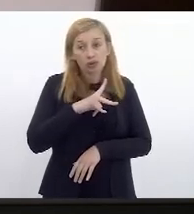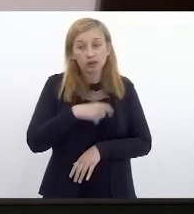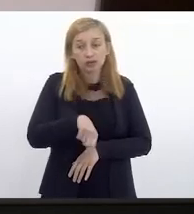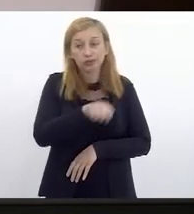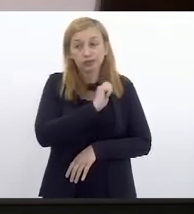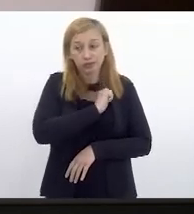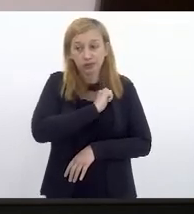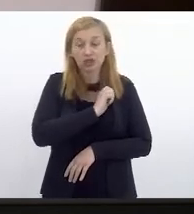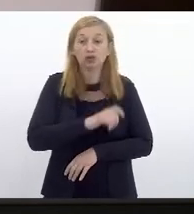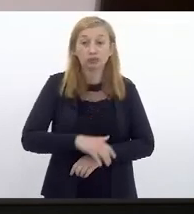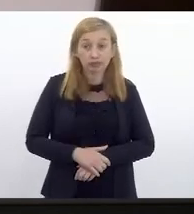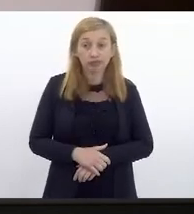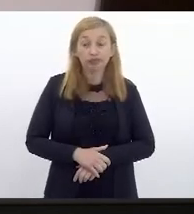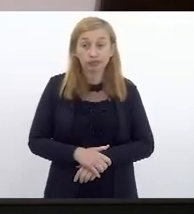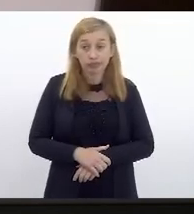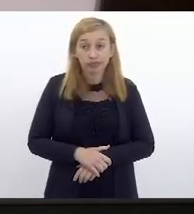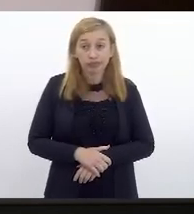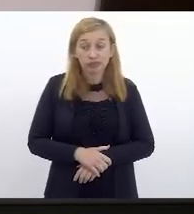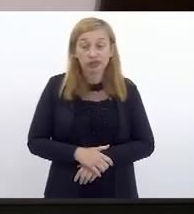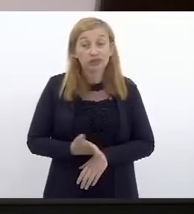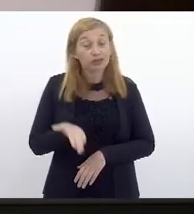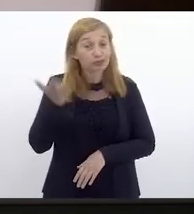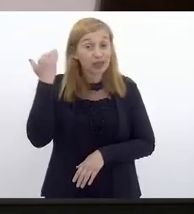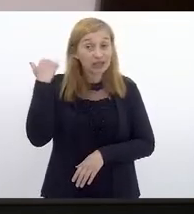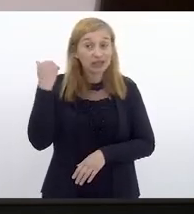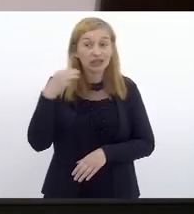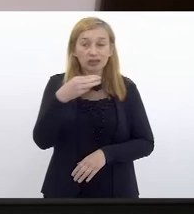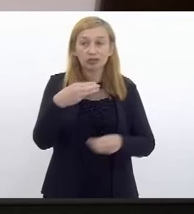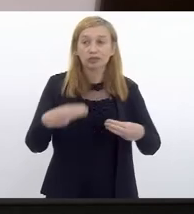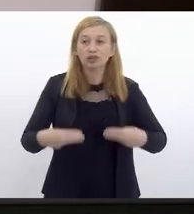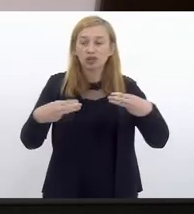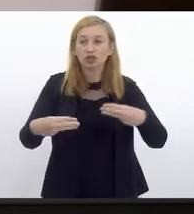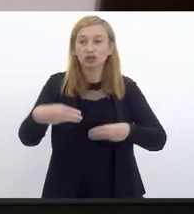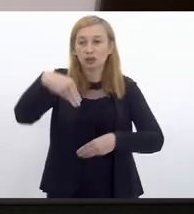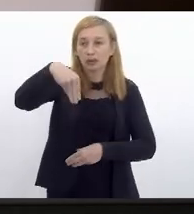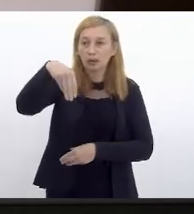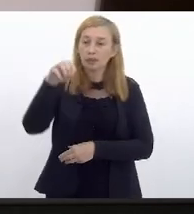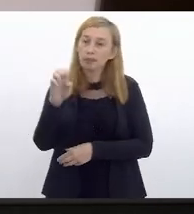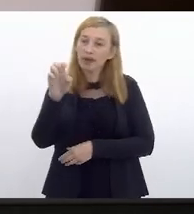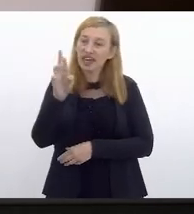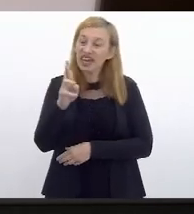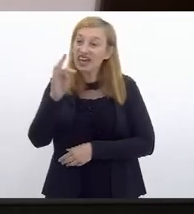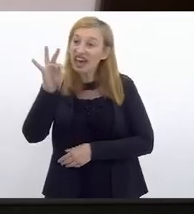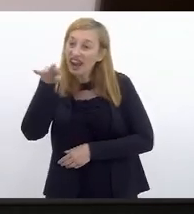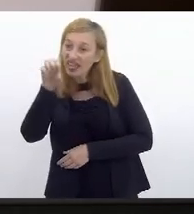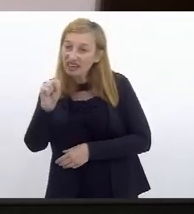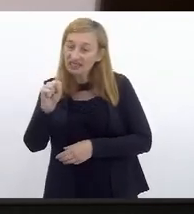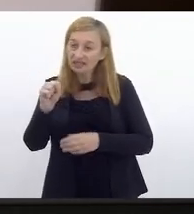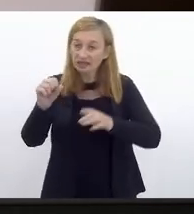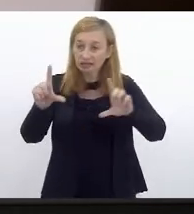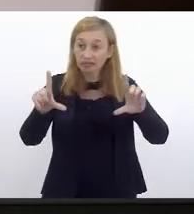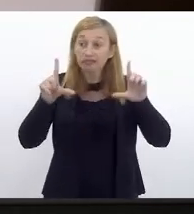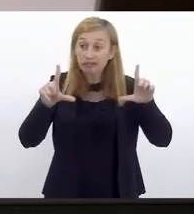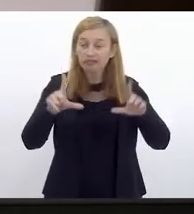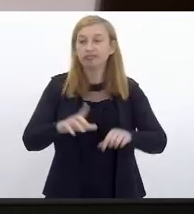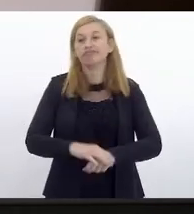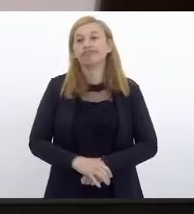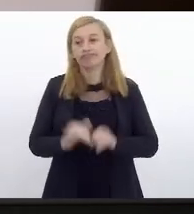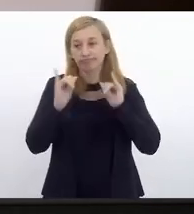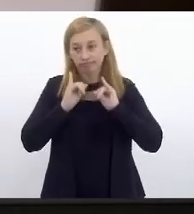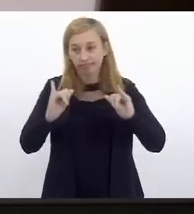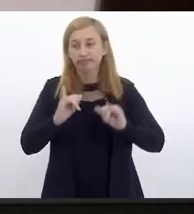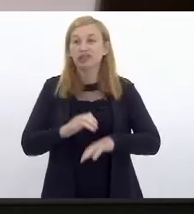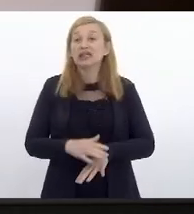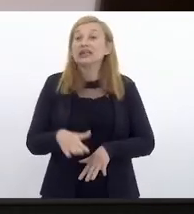recuperação fiscal, na época, pelo ministro Meirelles, que falou isso publicamente. Eu vou dizer,